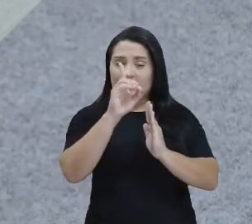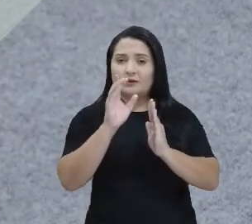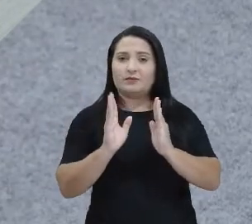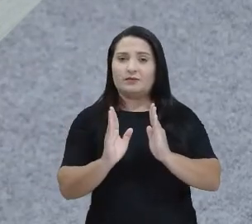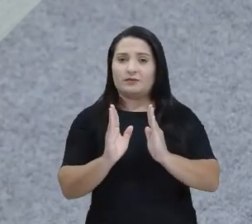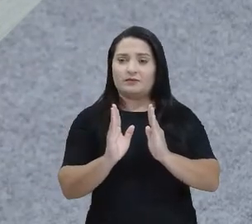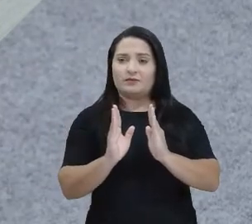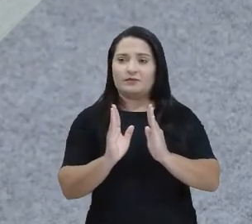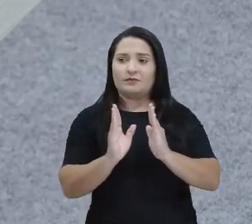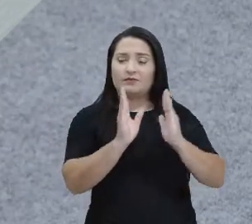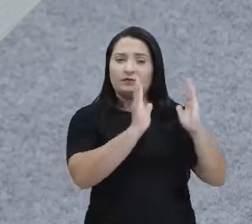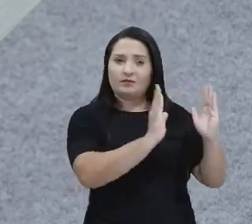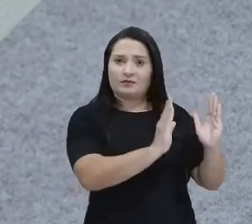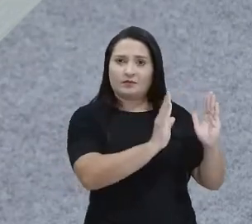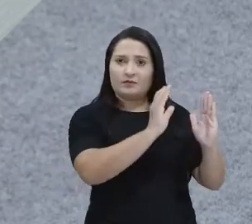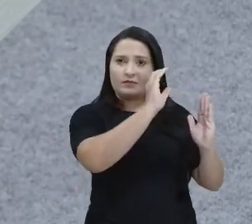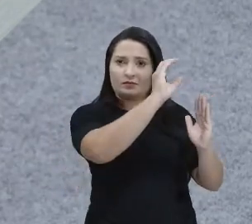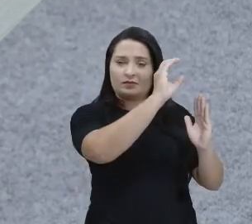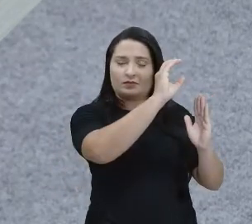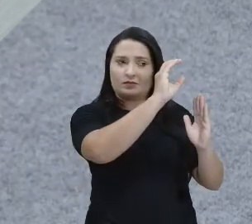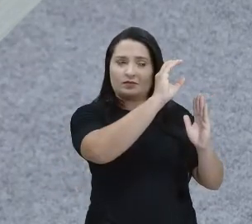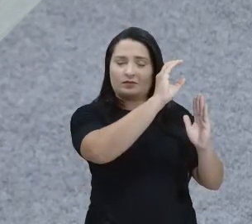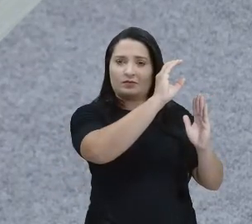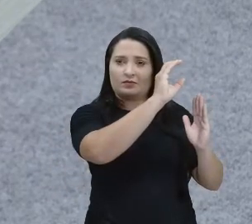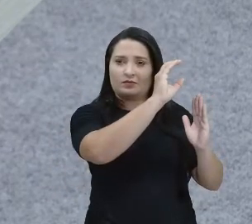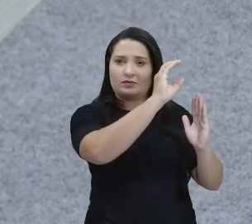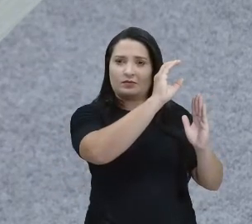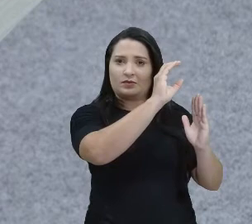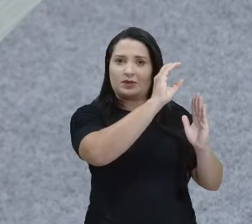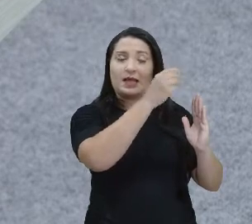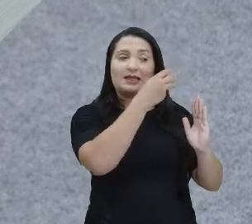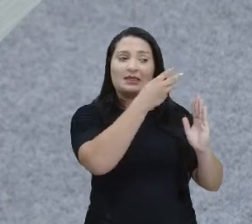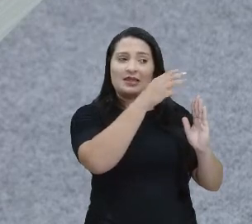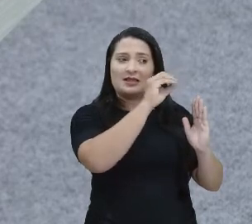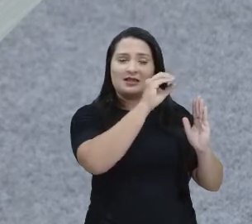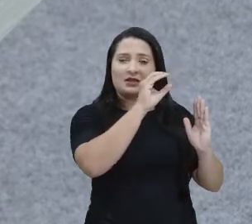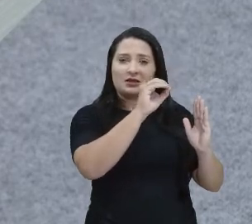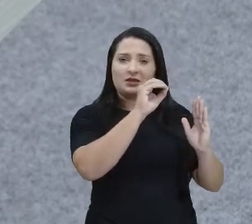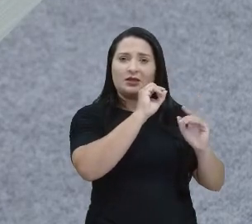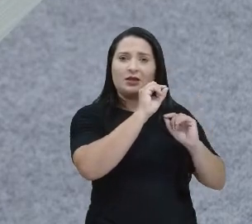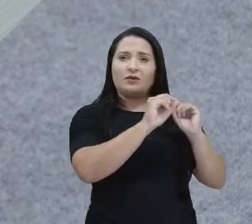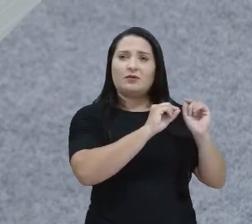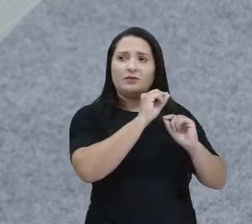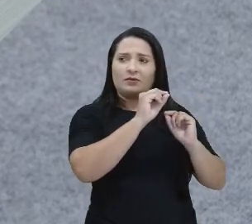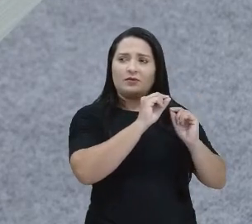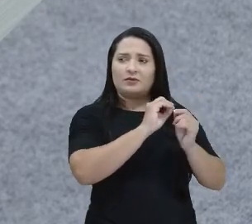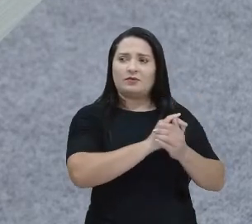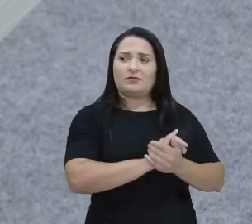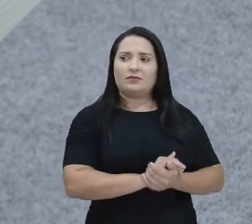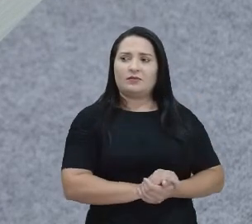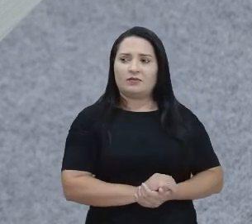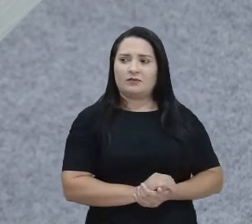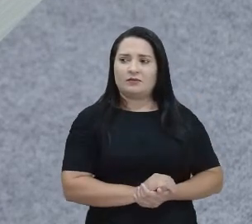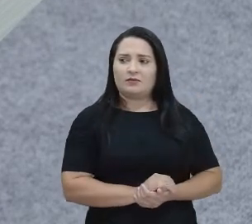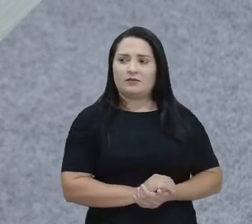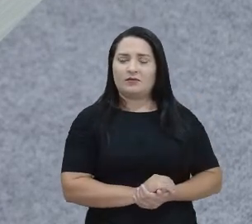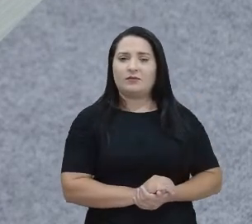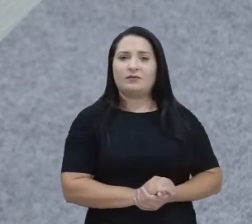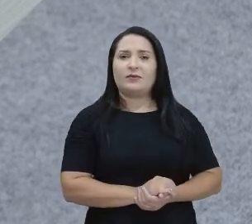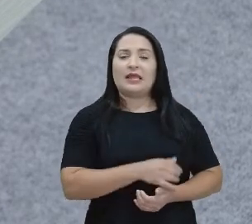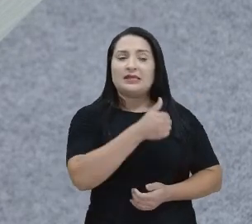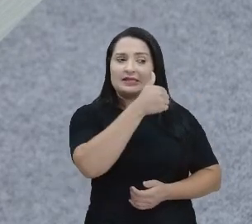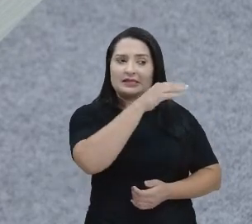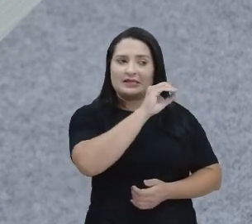dezena, 50, centena. 300, são 3 centenas, não é isso? 3 centenas. 100,